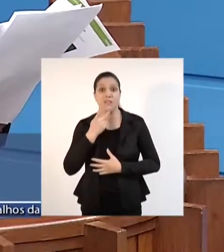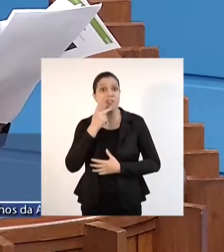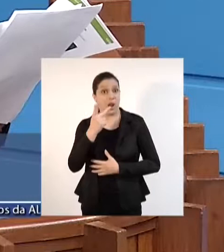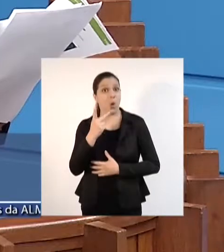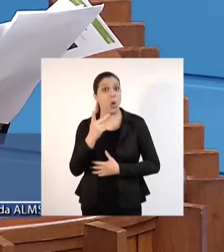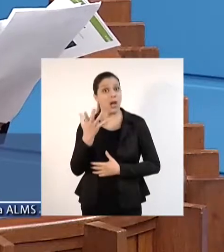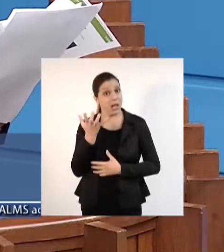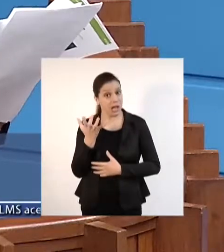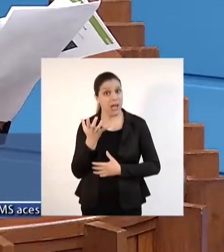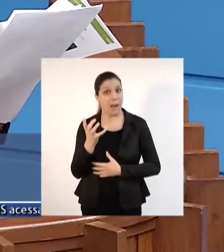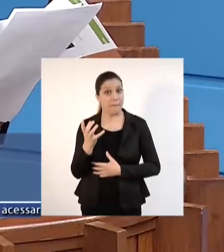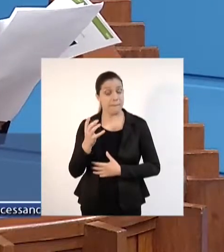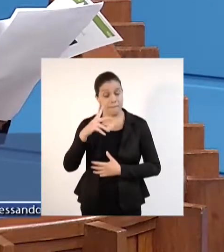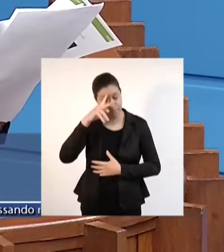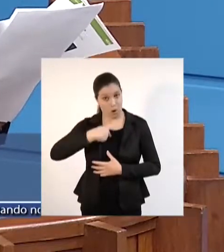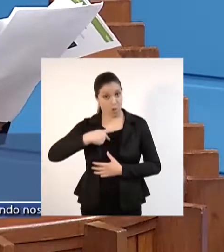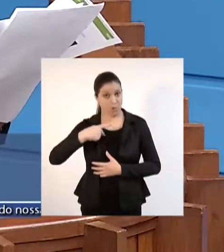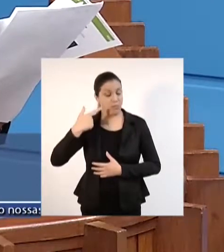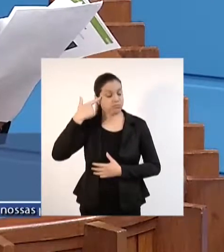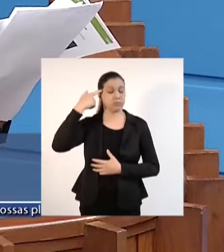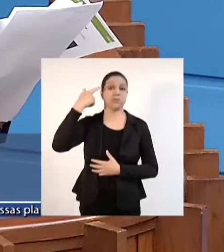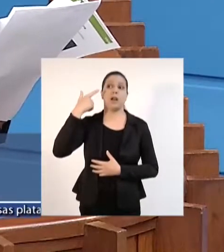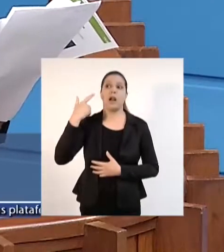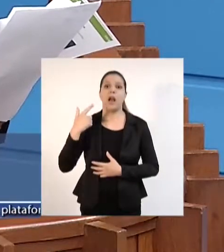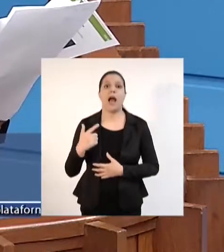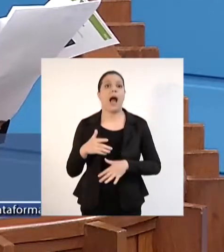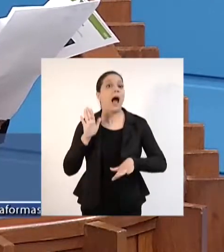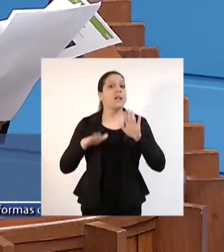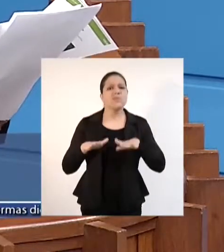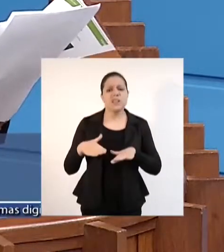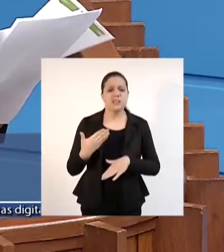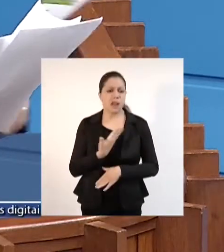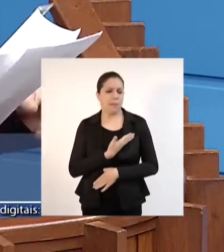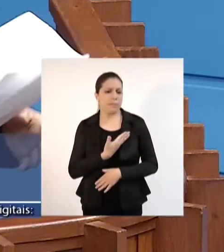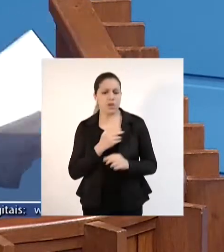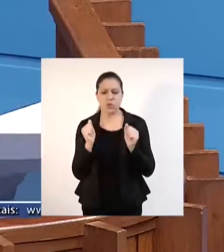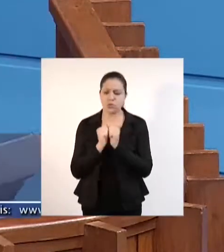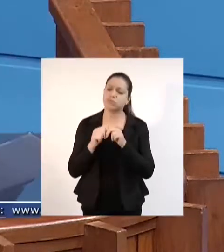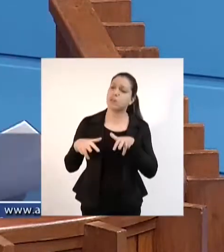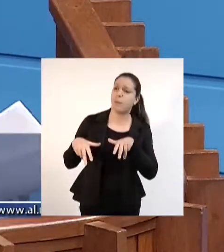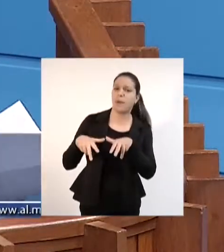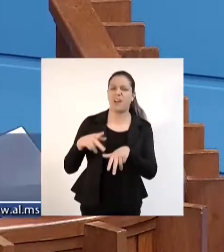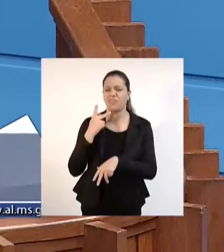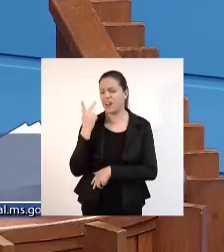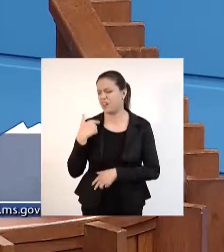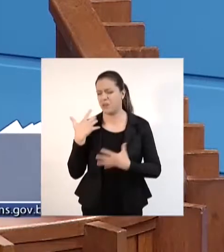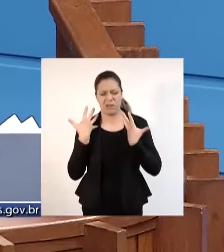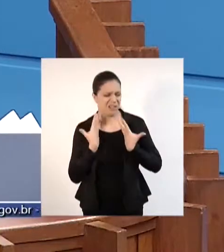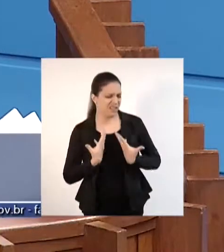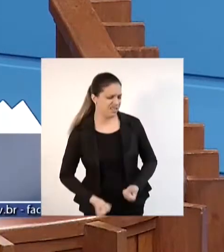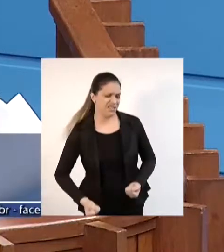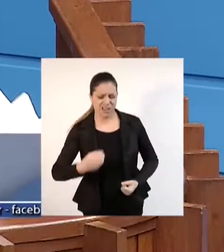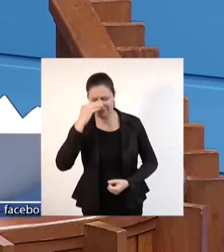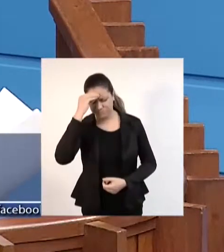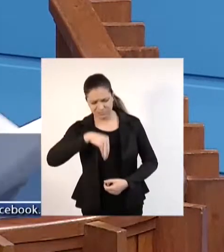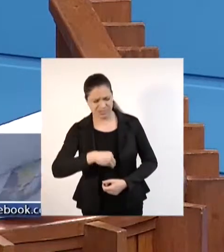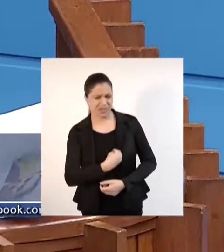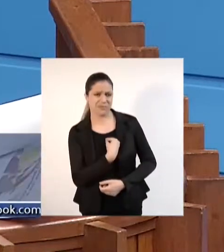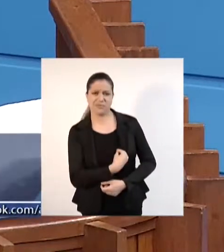gente estava andando e, do nada, ele começava a falar da vida dele e que estava cansado, conta o